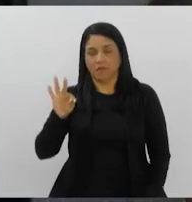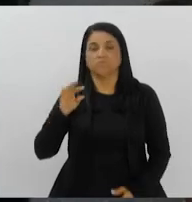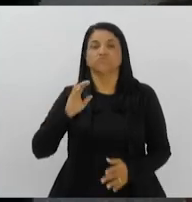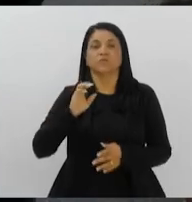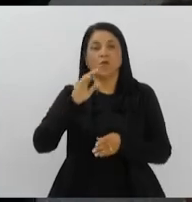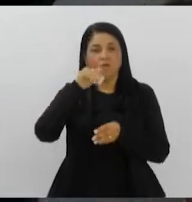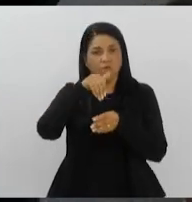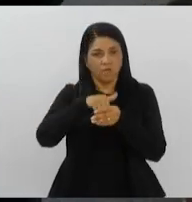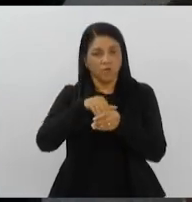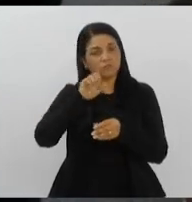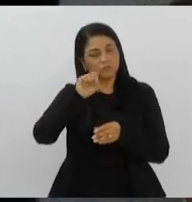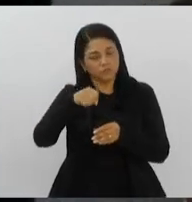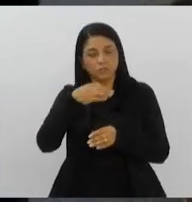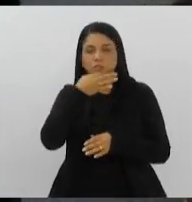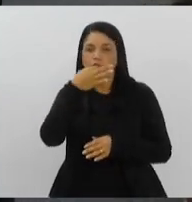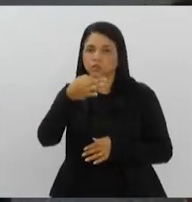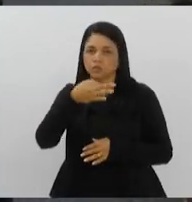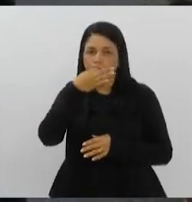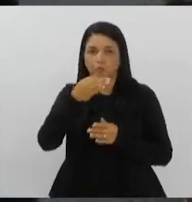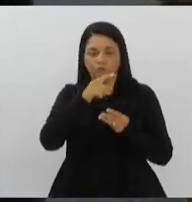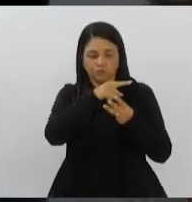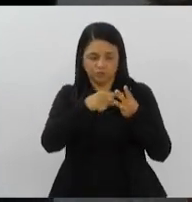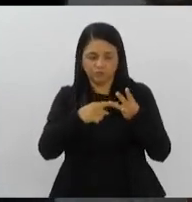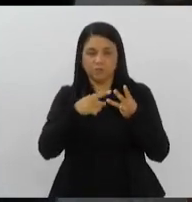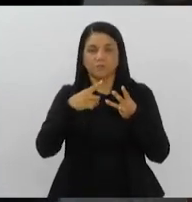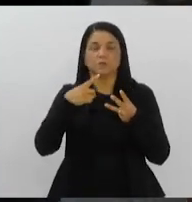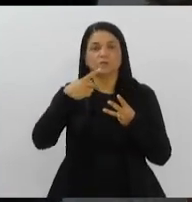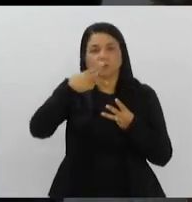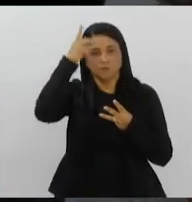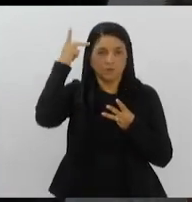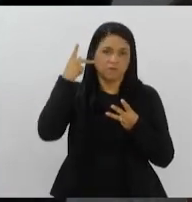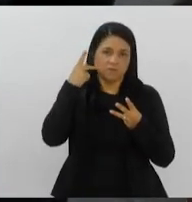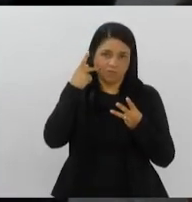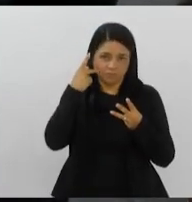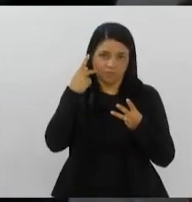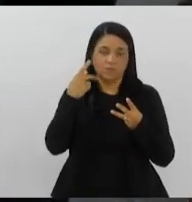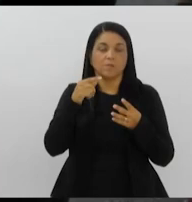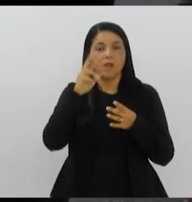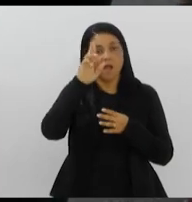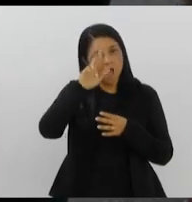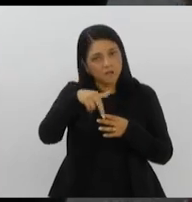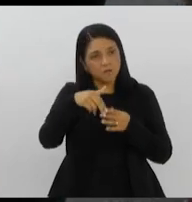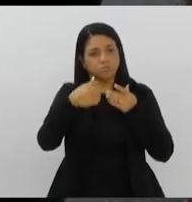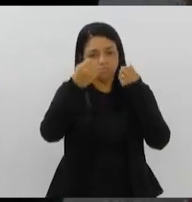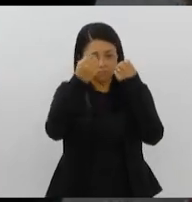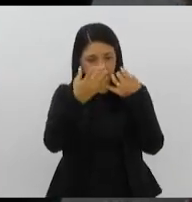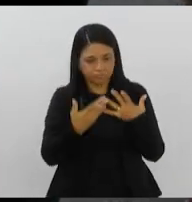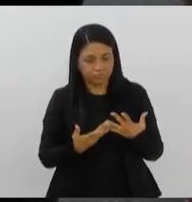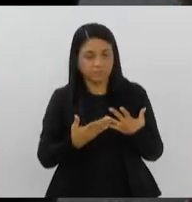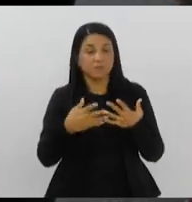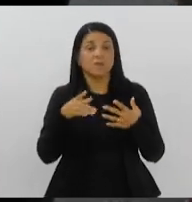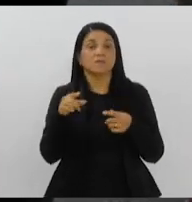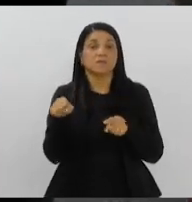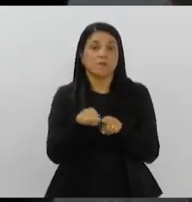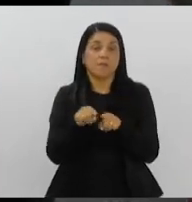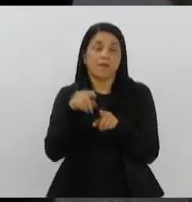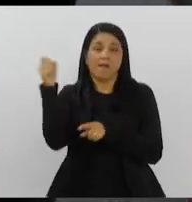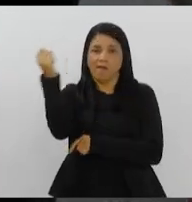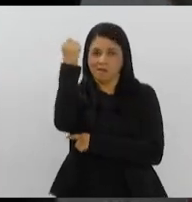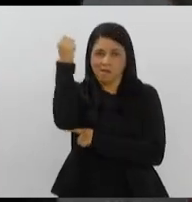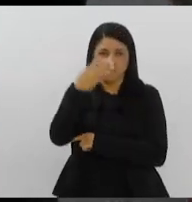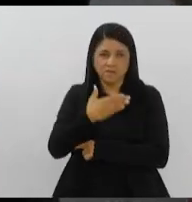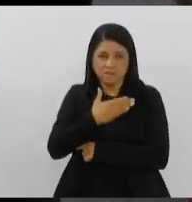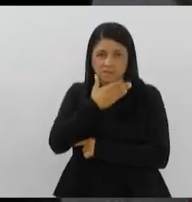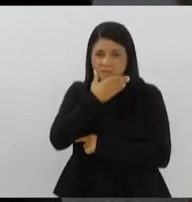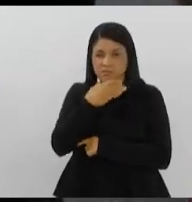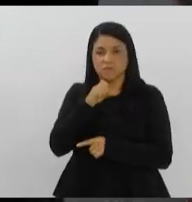sugeridos pelo deputado Luiz Paulo, pelas razões já apresentadas, não só da grave crise financeira que já se encontra